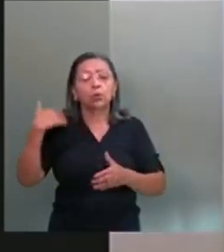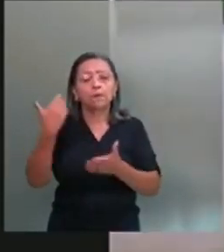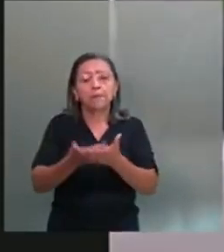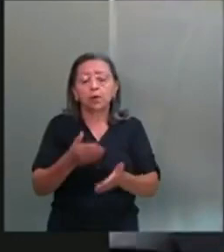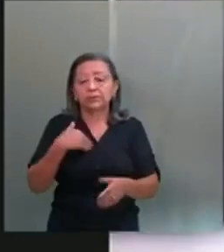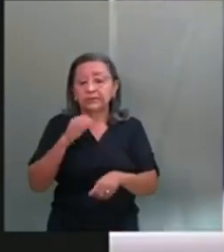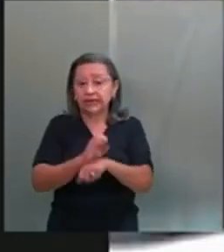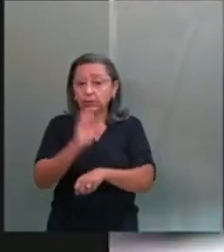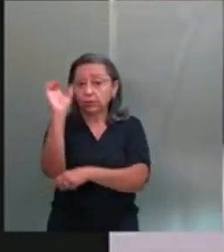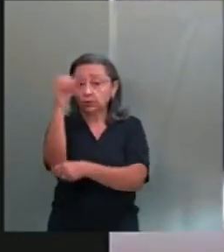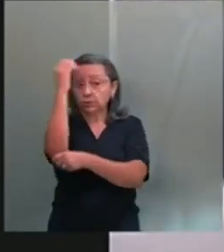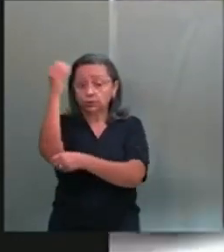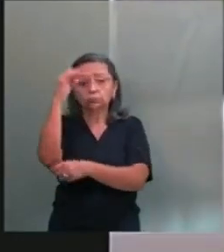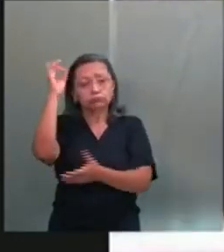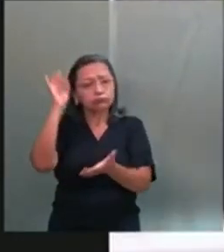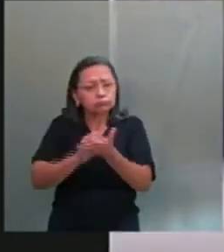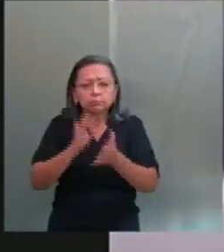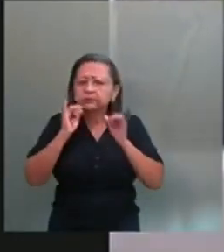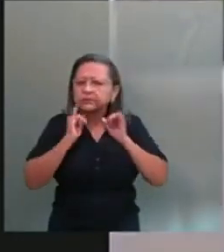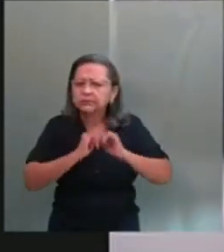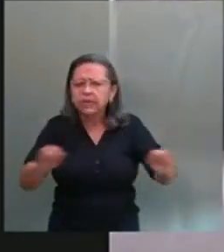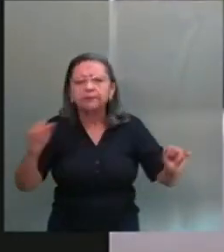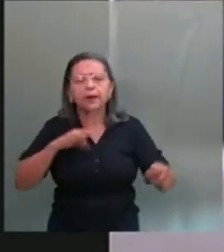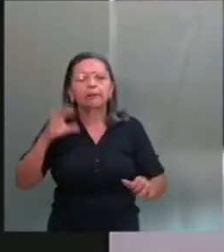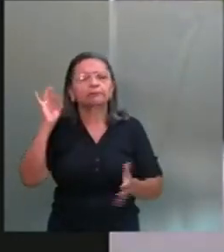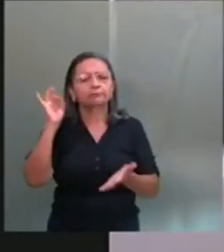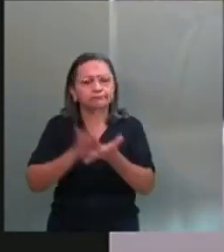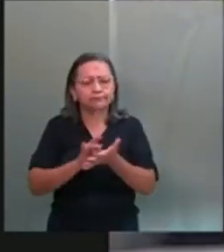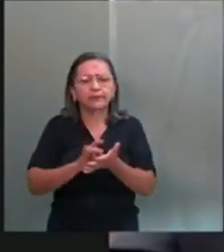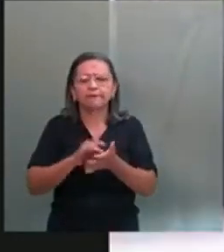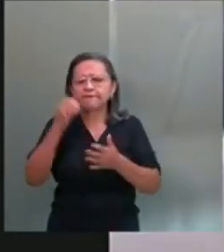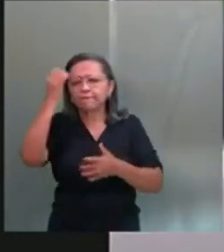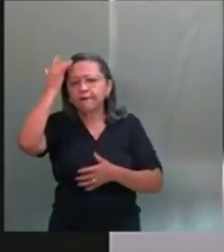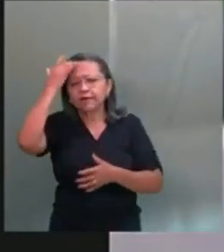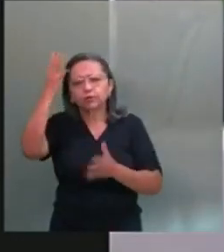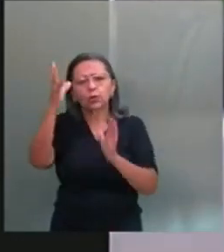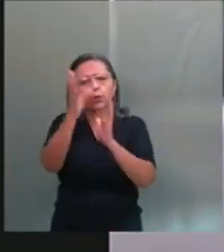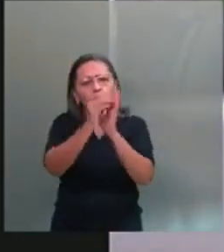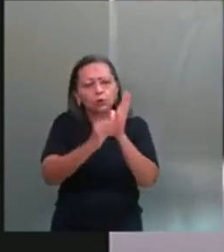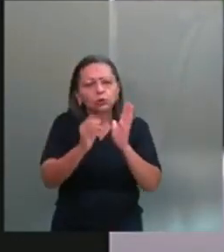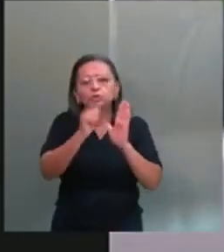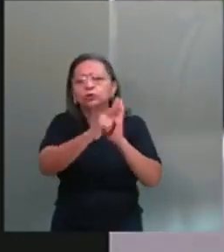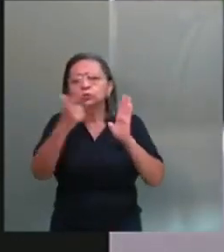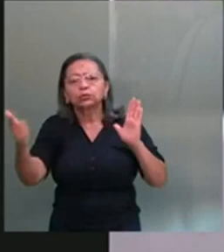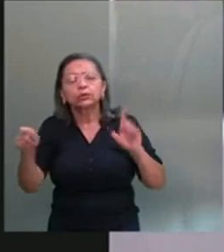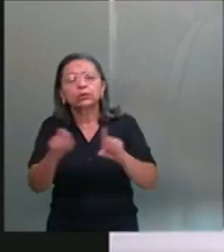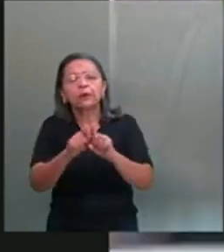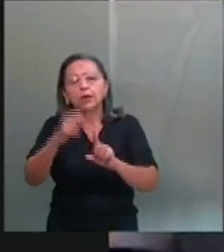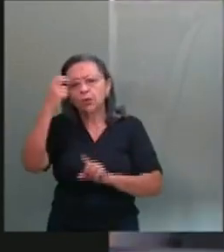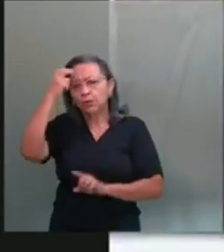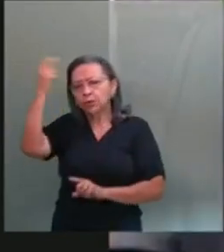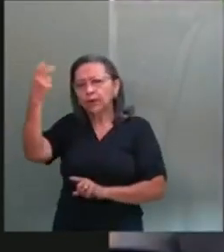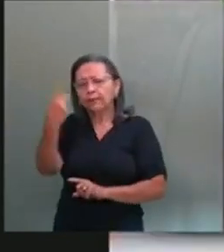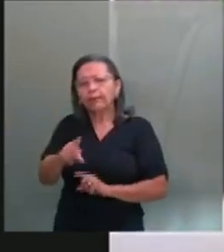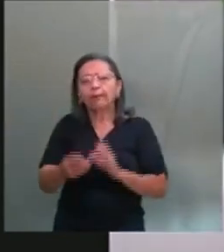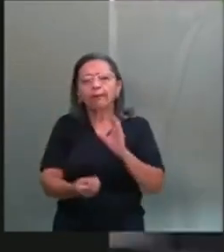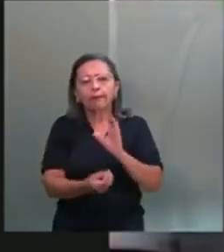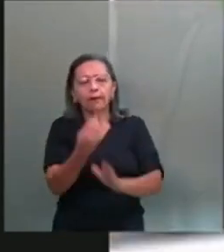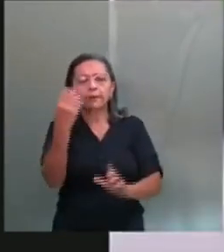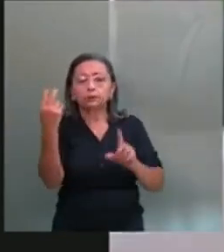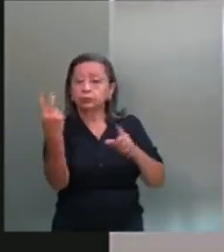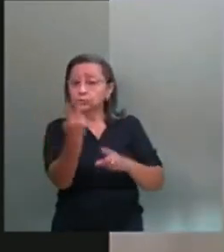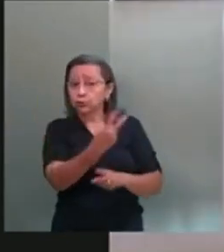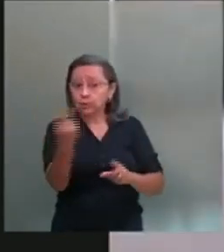Sul, constato sempre a presença fácil dos conteúdos jornalísticos e culturais gerados pelos